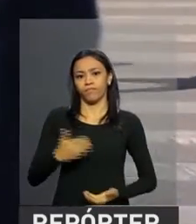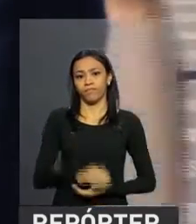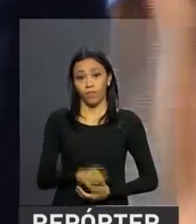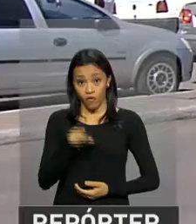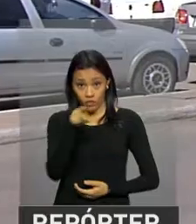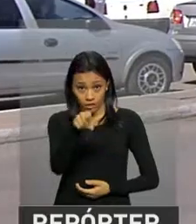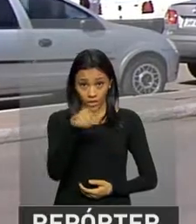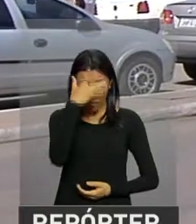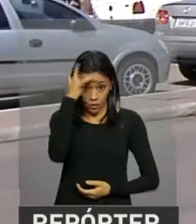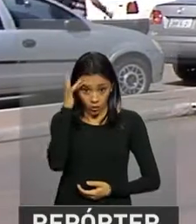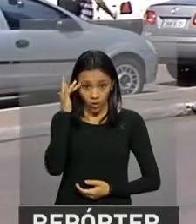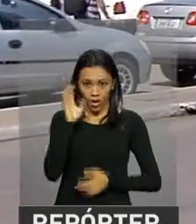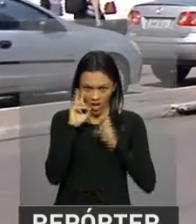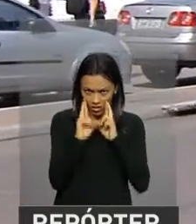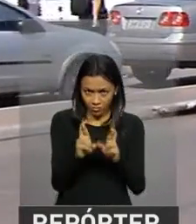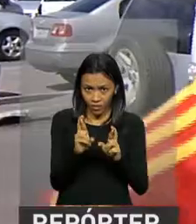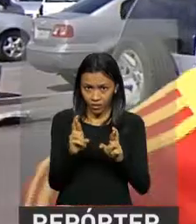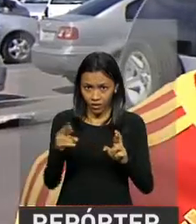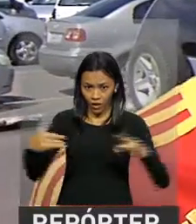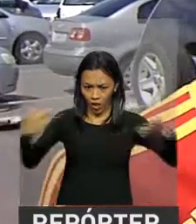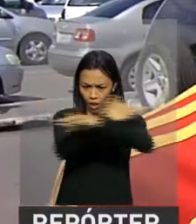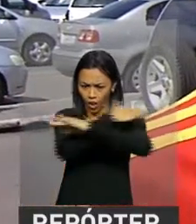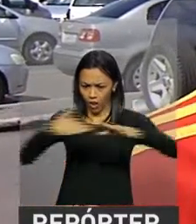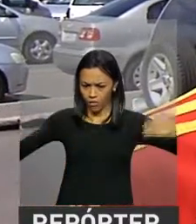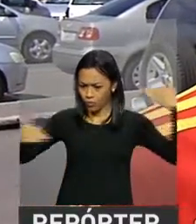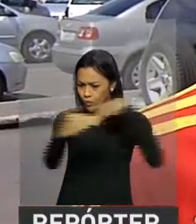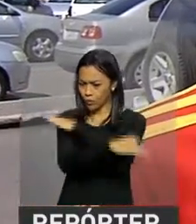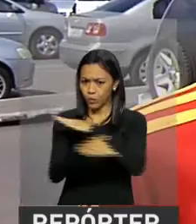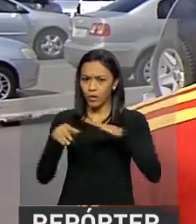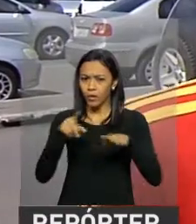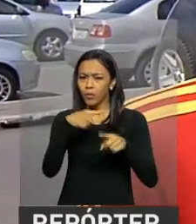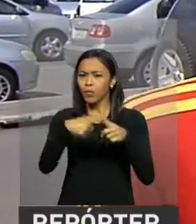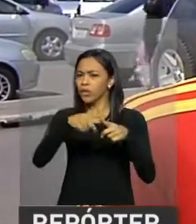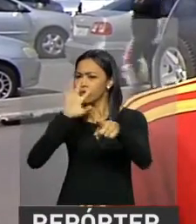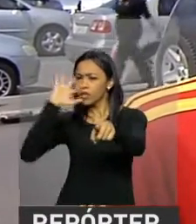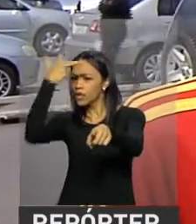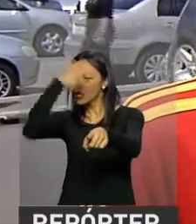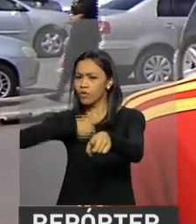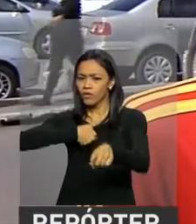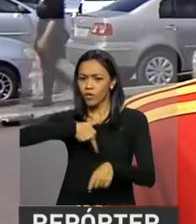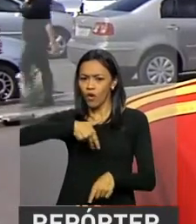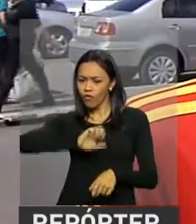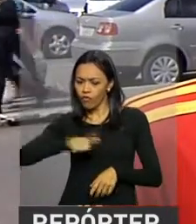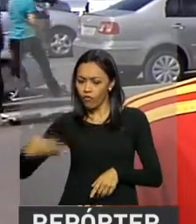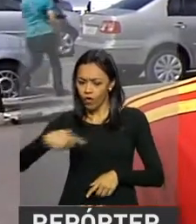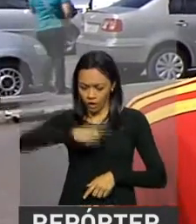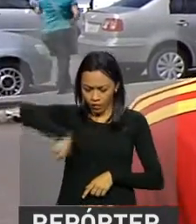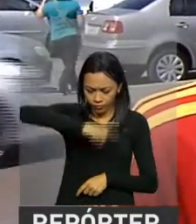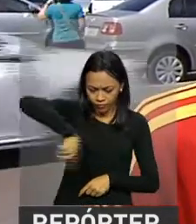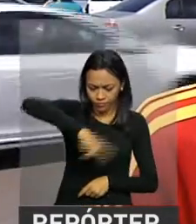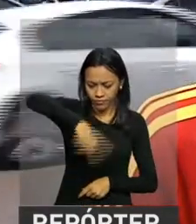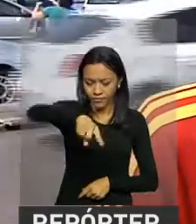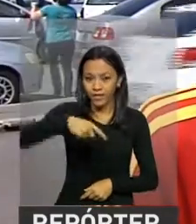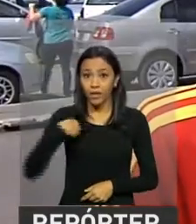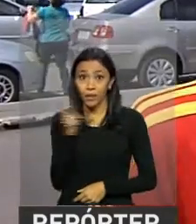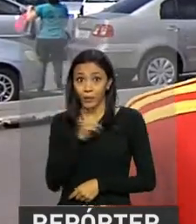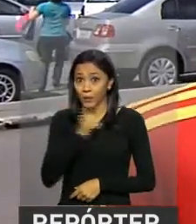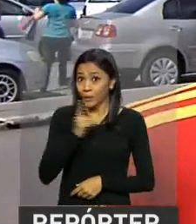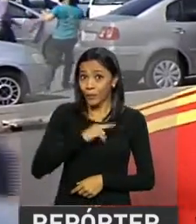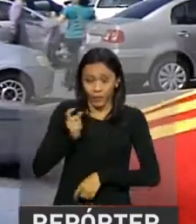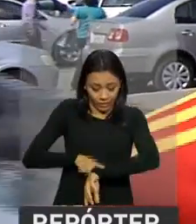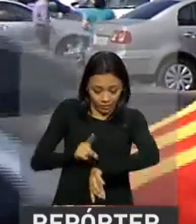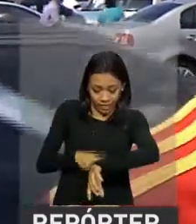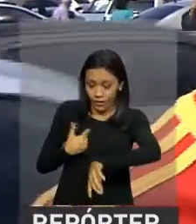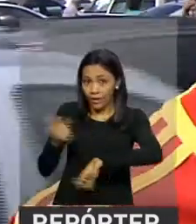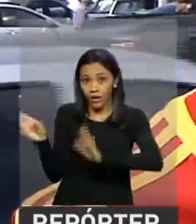Você, pedestre, respeita o trânsito? Por que você resolveu atravessar aqui fora da sinalização? A pressa mesmo, porque eu tenho que